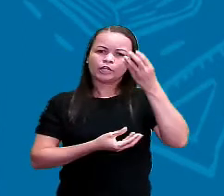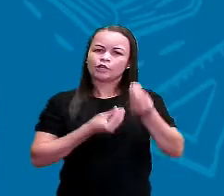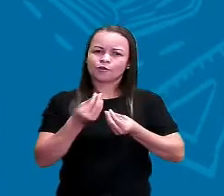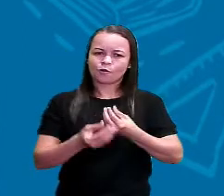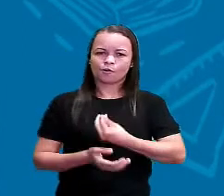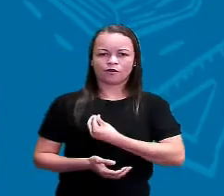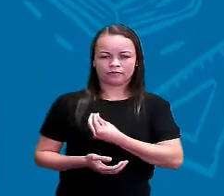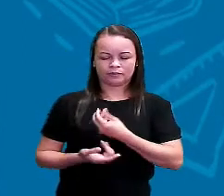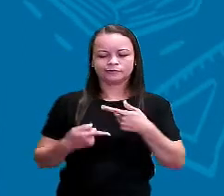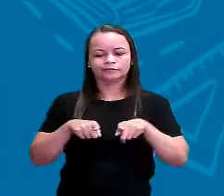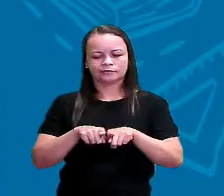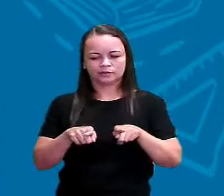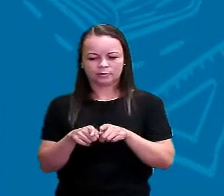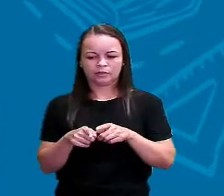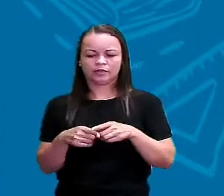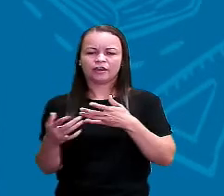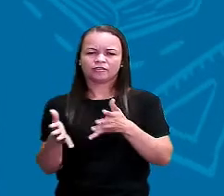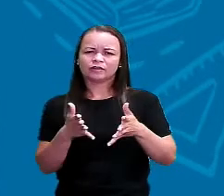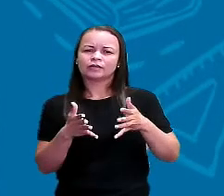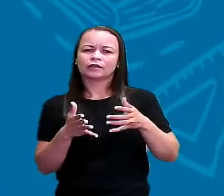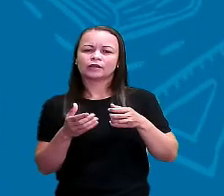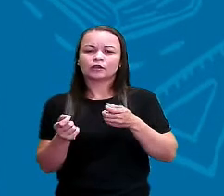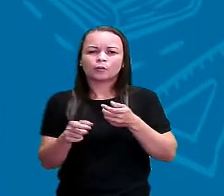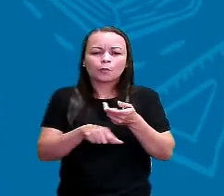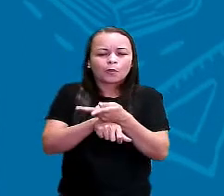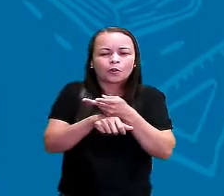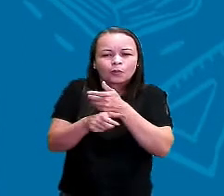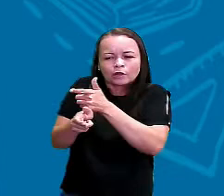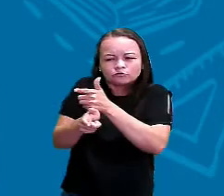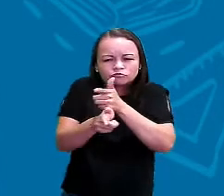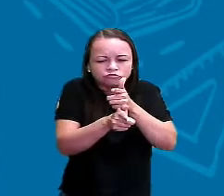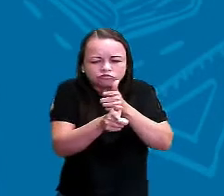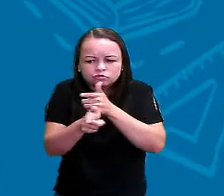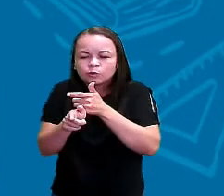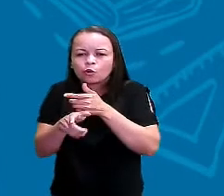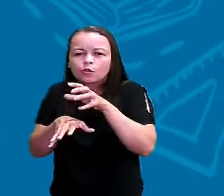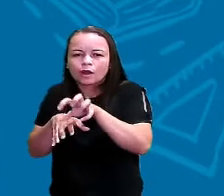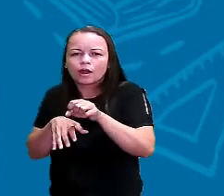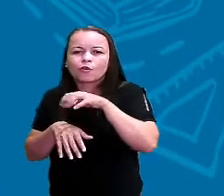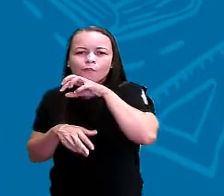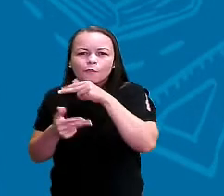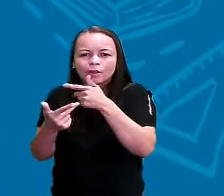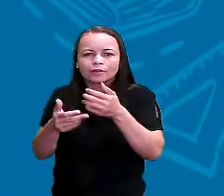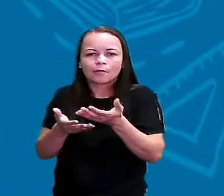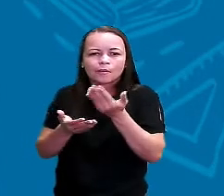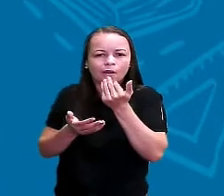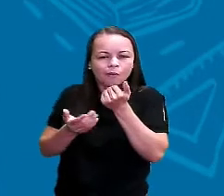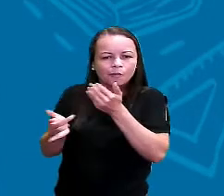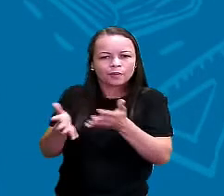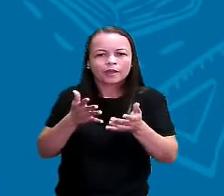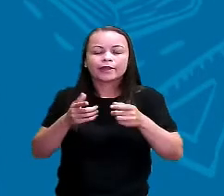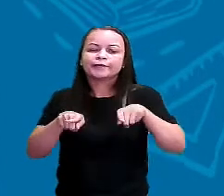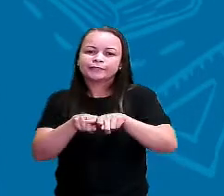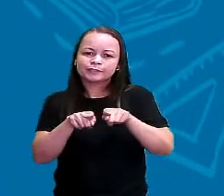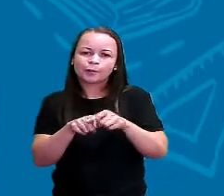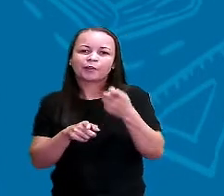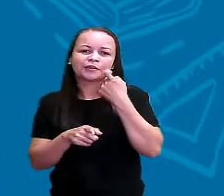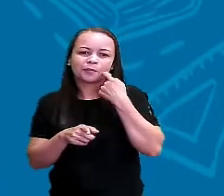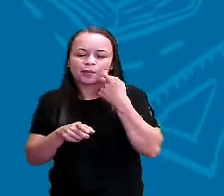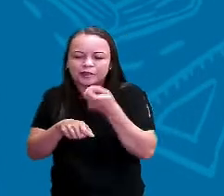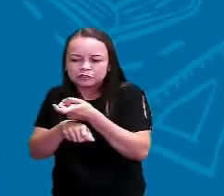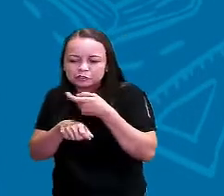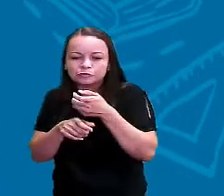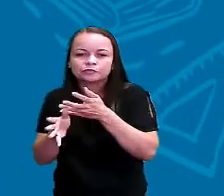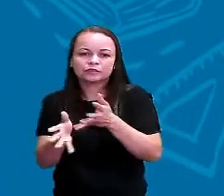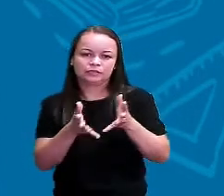Havia poucos que se sustentavam basicamente da caça, da coleta de produtos da floresta e da pesca. Então, gente,